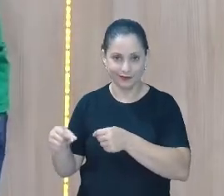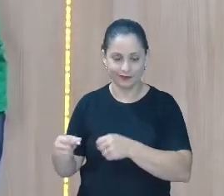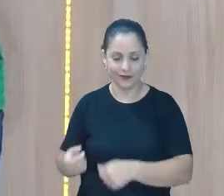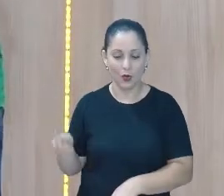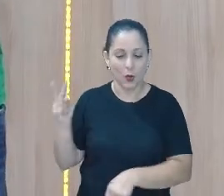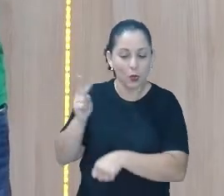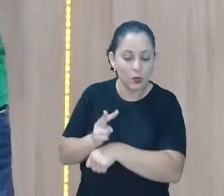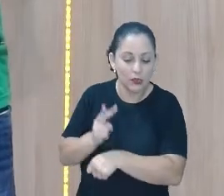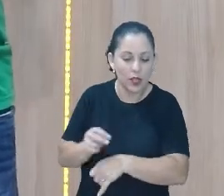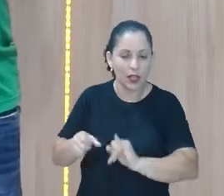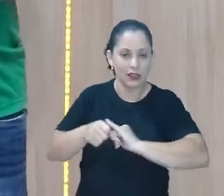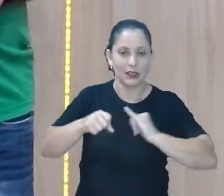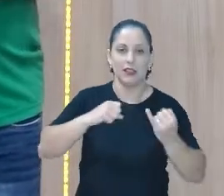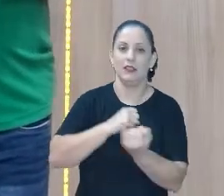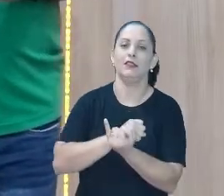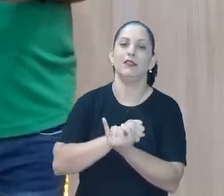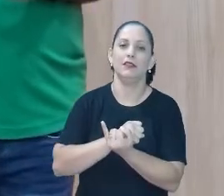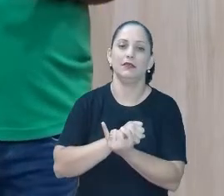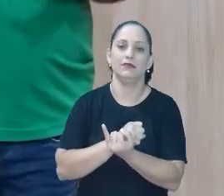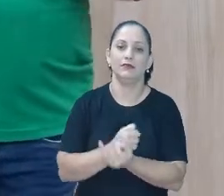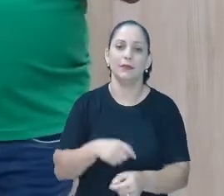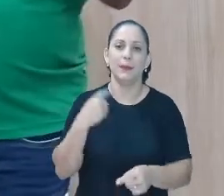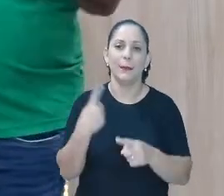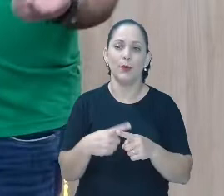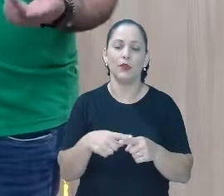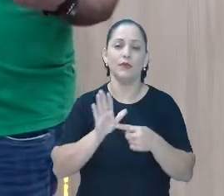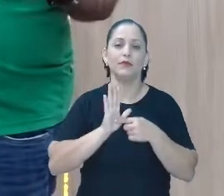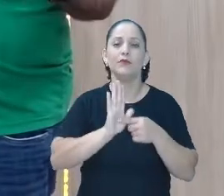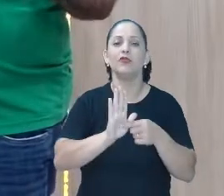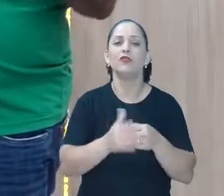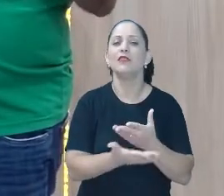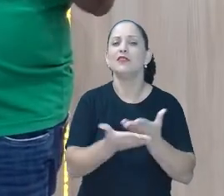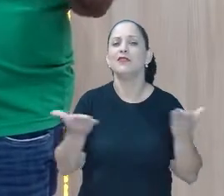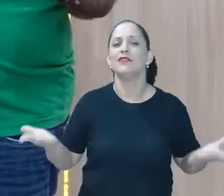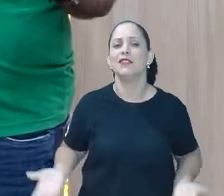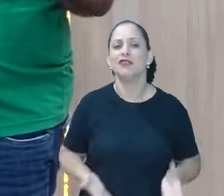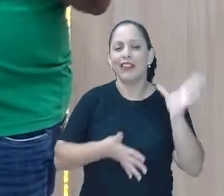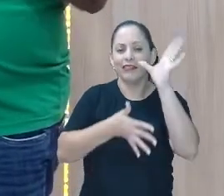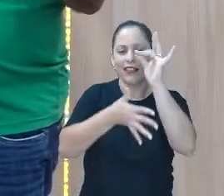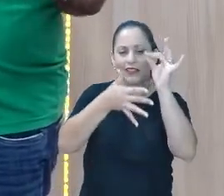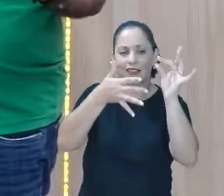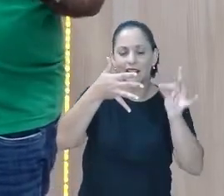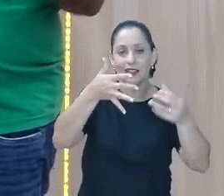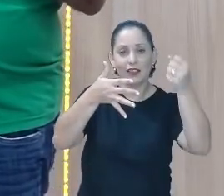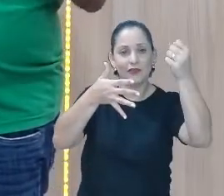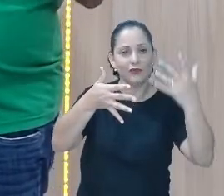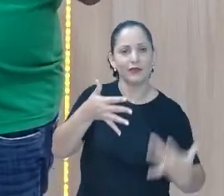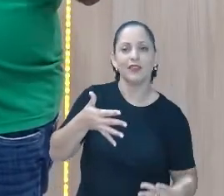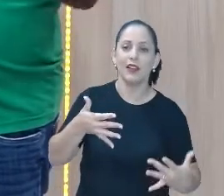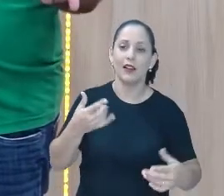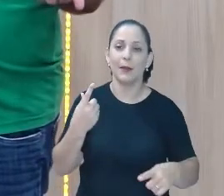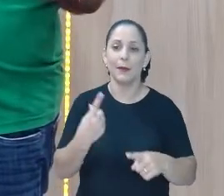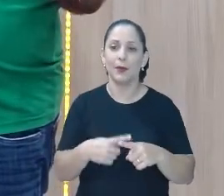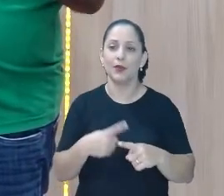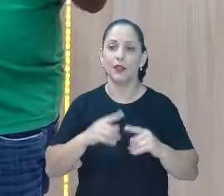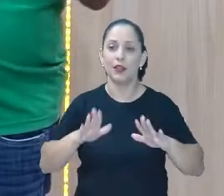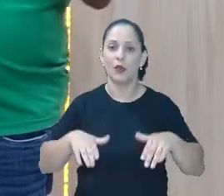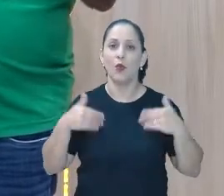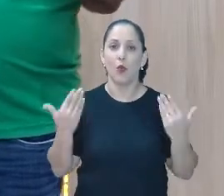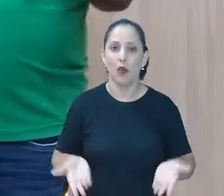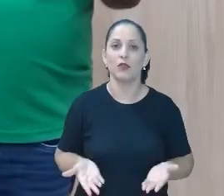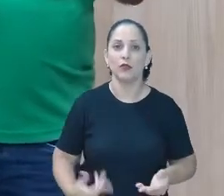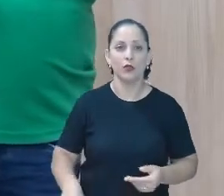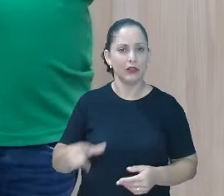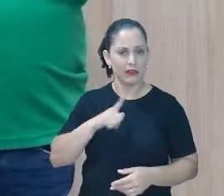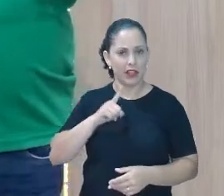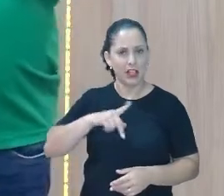que eu trouxe isso para vocês? Porque quando a gente trabalha, né, com a